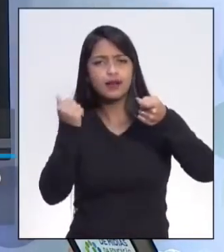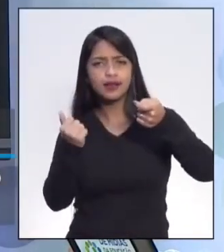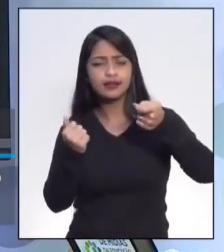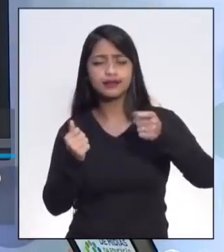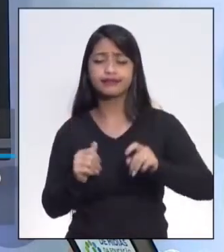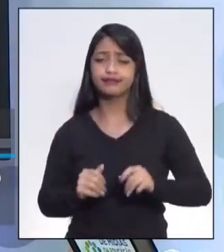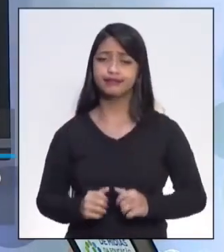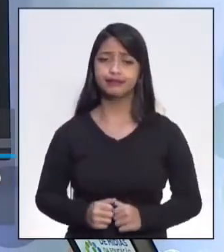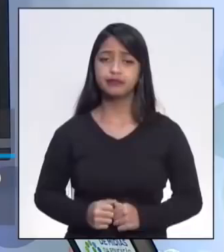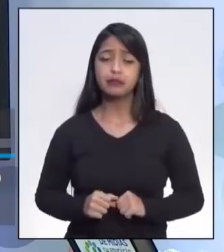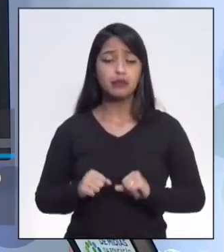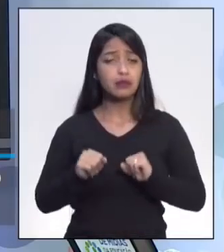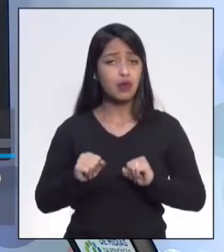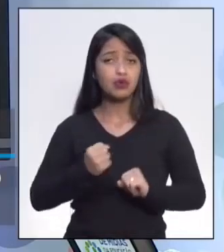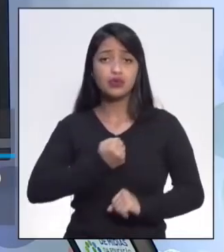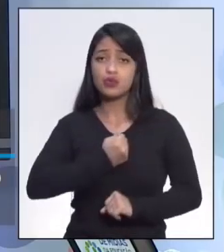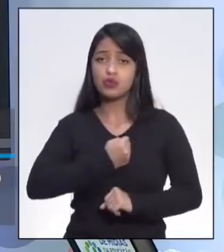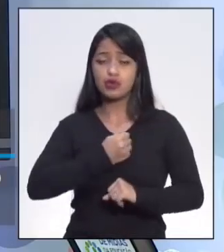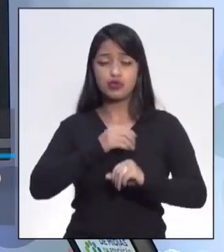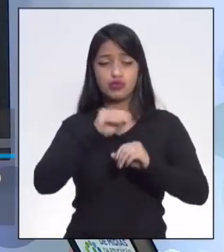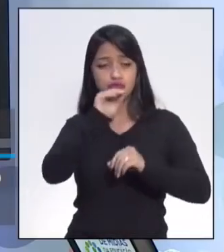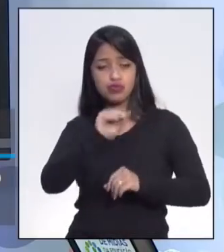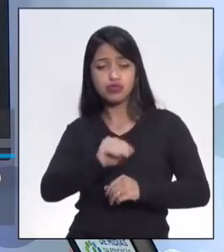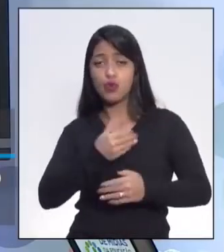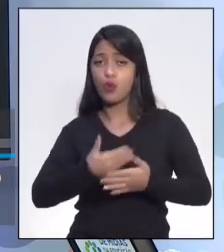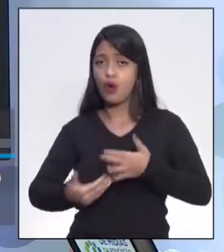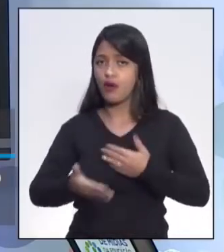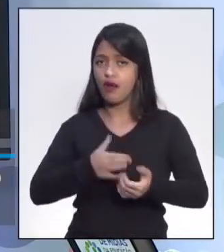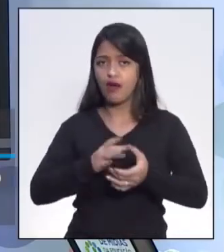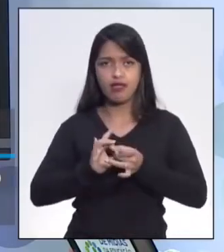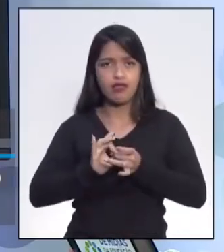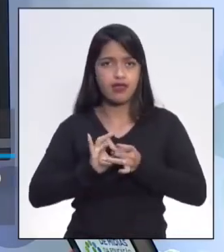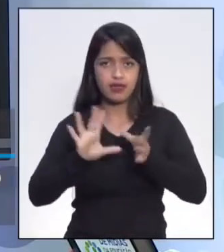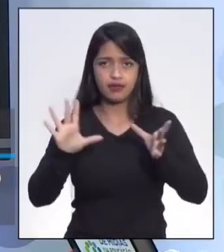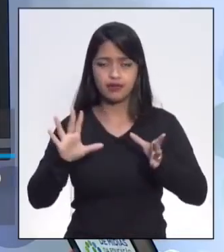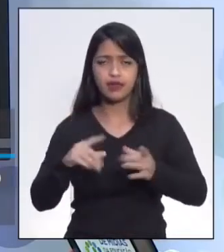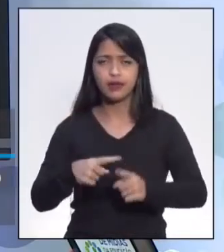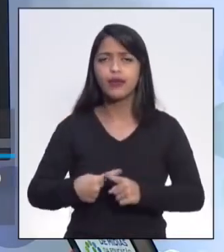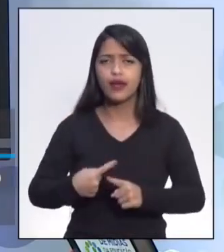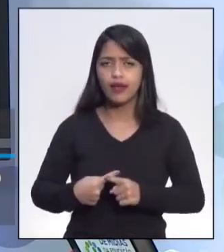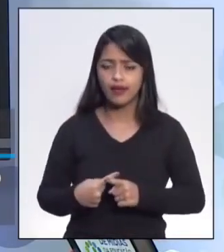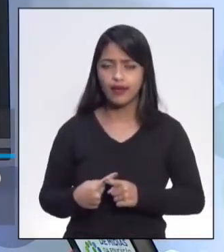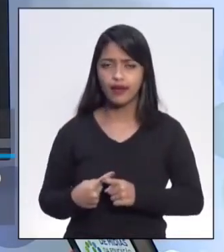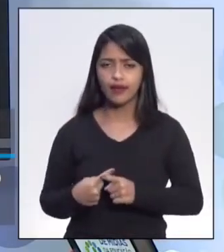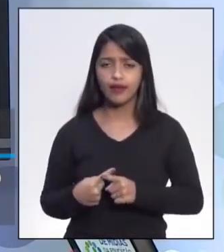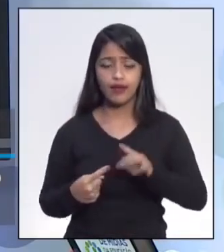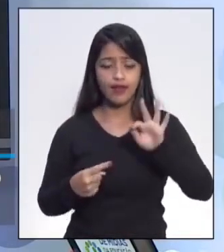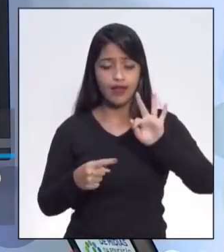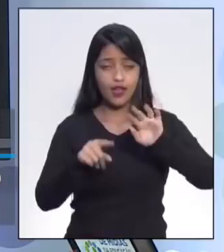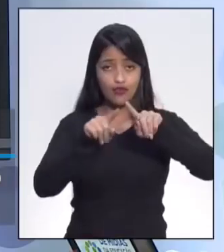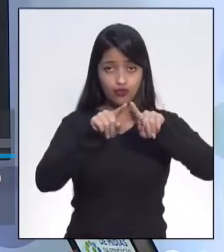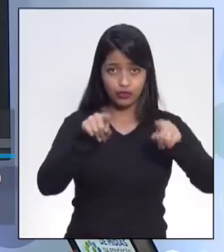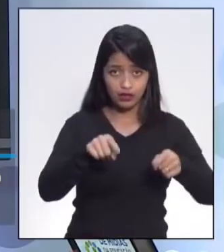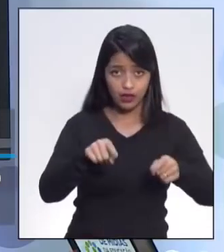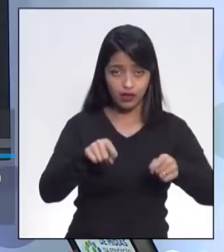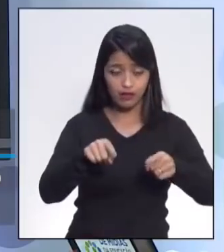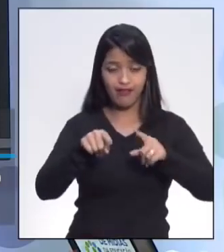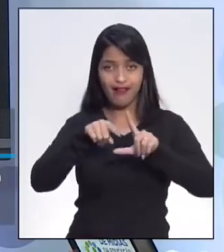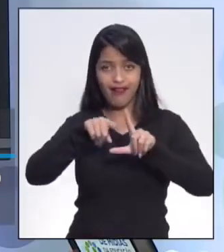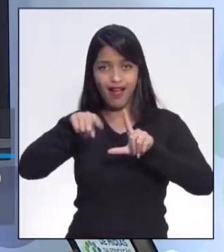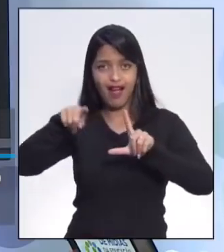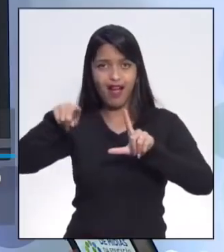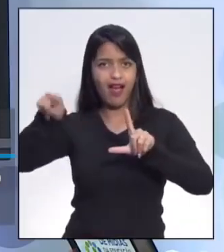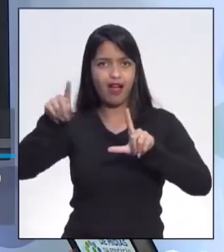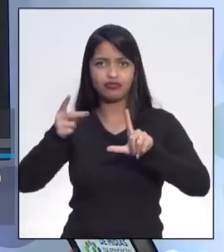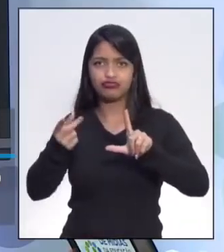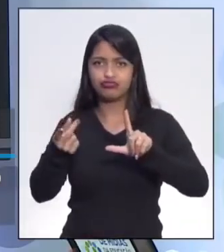posso colocar qualquer valor, porque as funções, os gráficos, são infinitos.